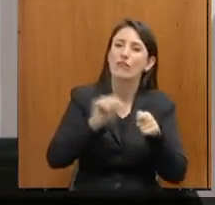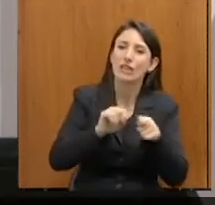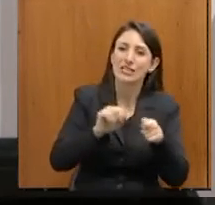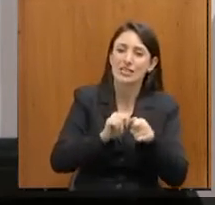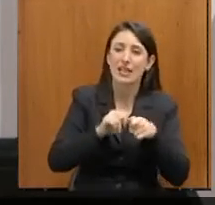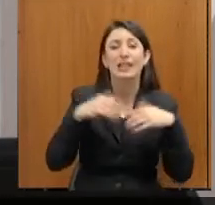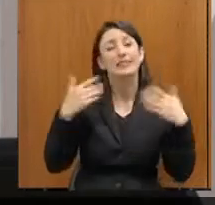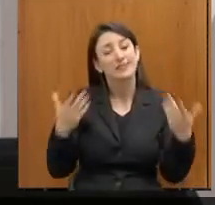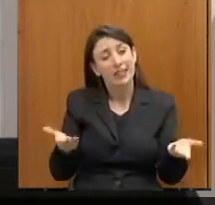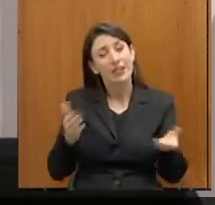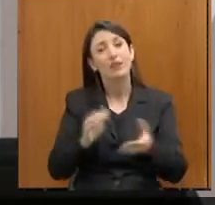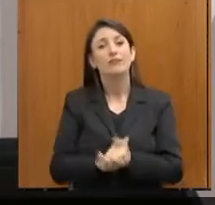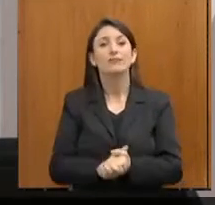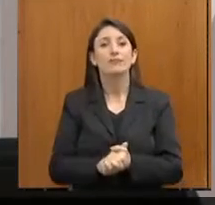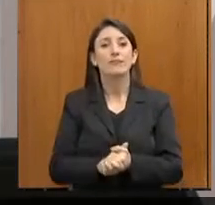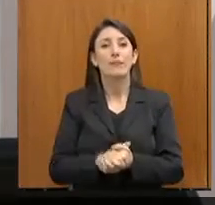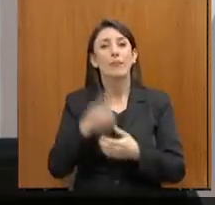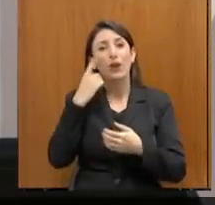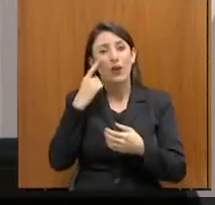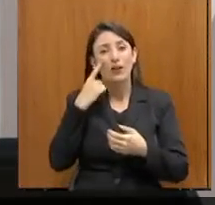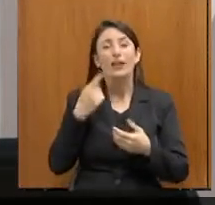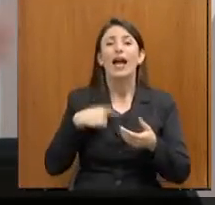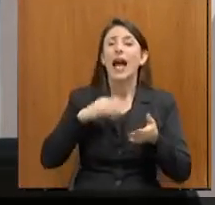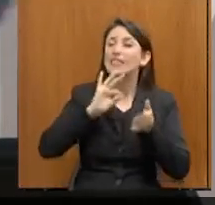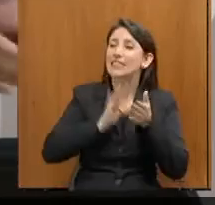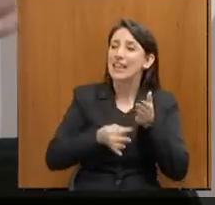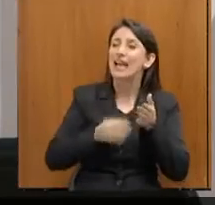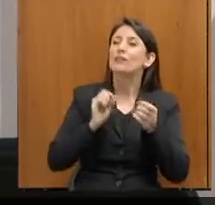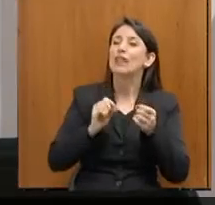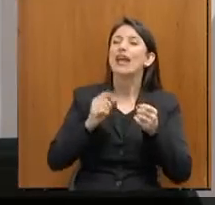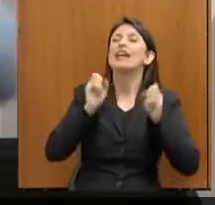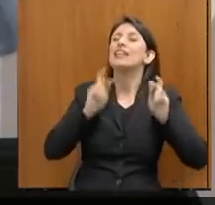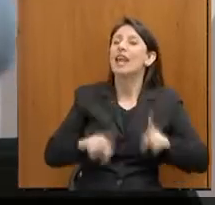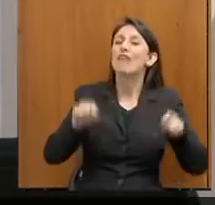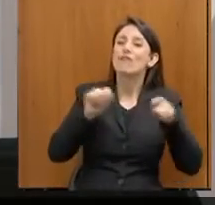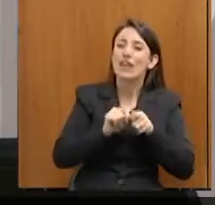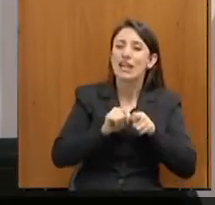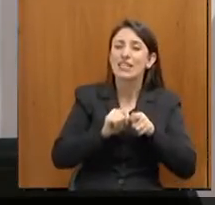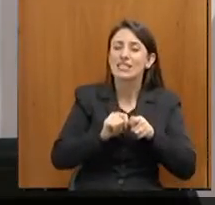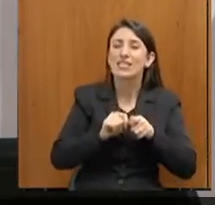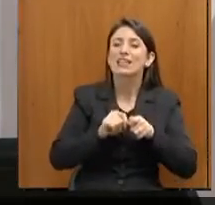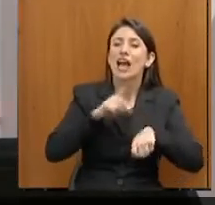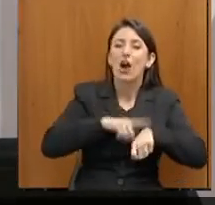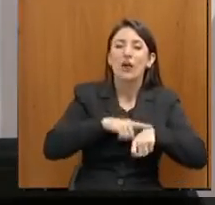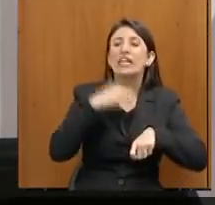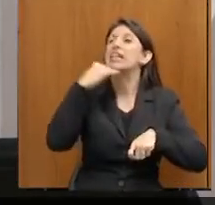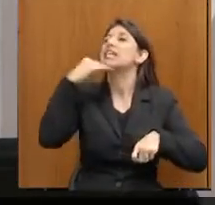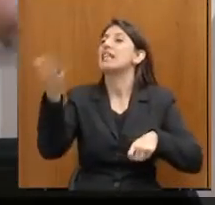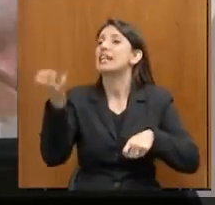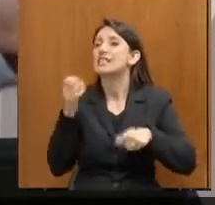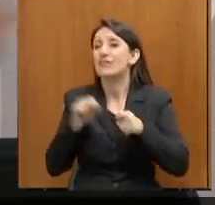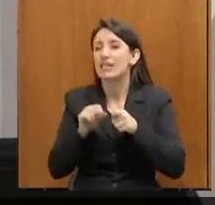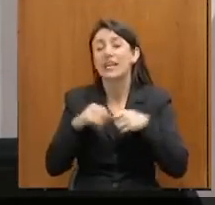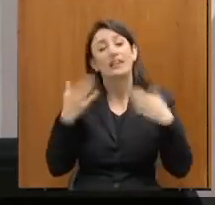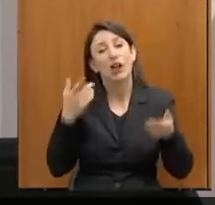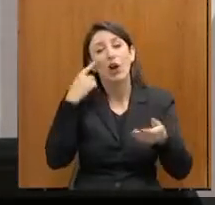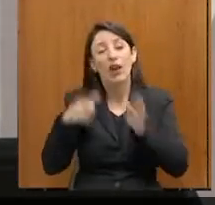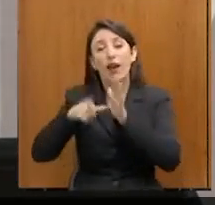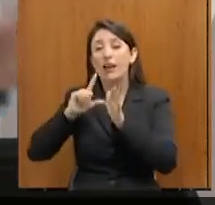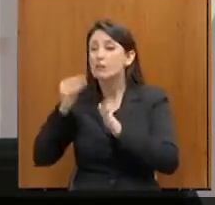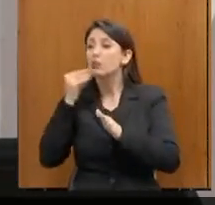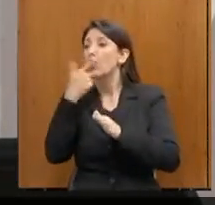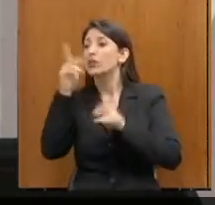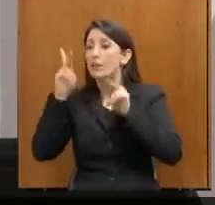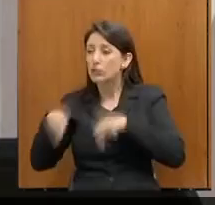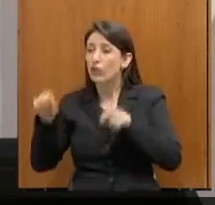assinado quem fez quando ninguém queria fazer então quer dizer quem tá querendo fazer agora Teve gente que teve a oportunidade de fazer e não fez não chegou gente tá querendo